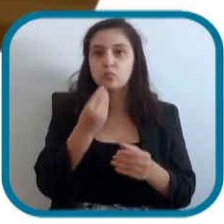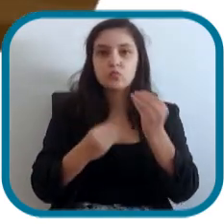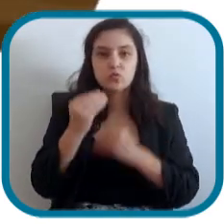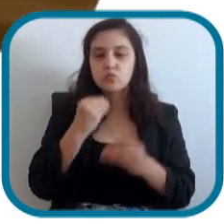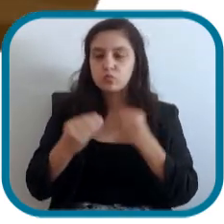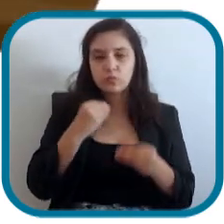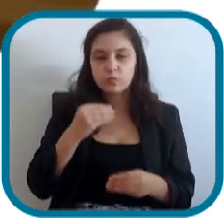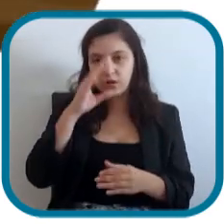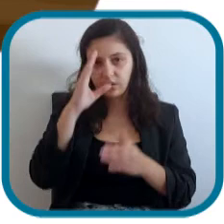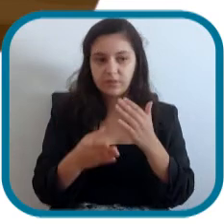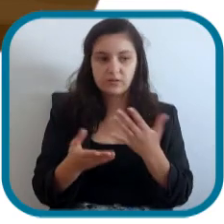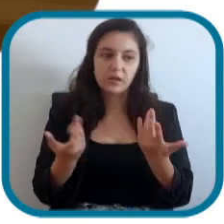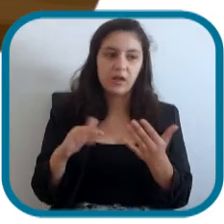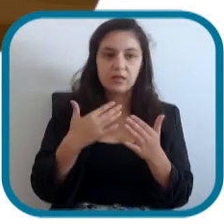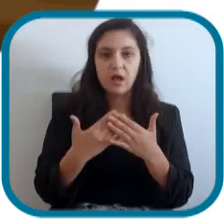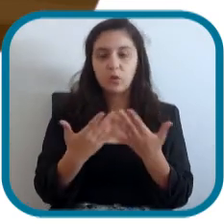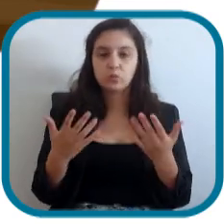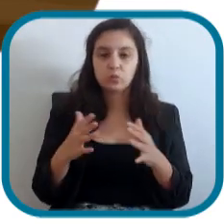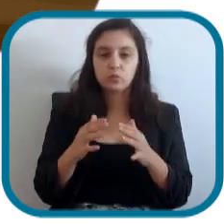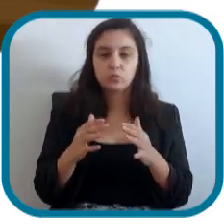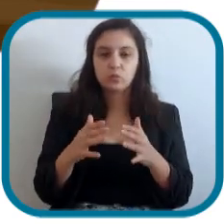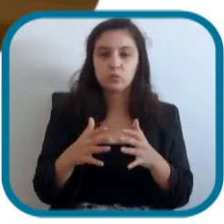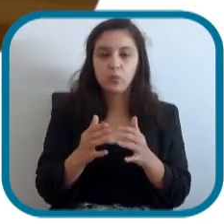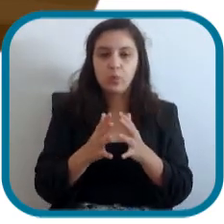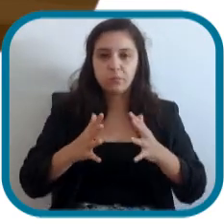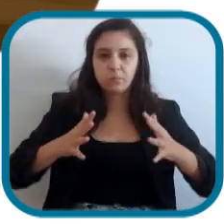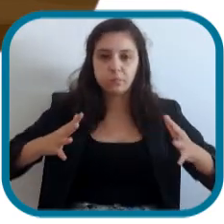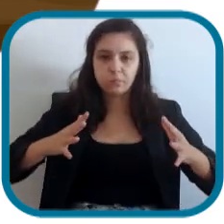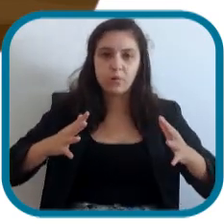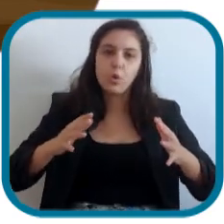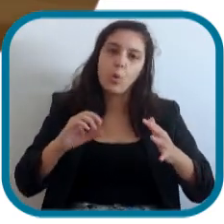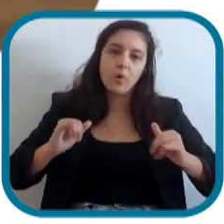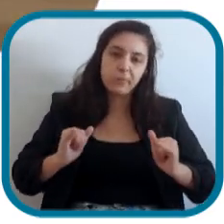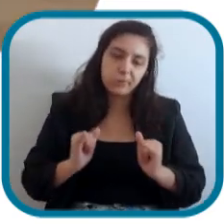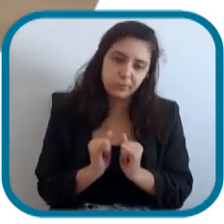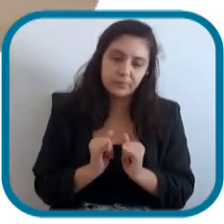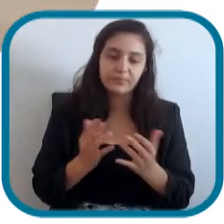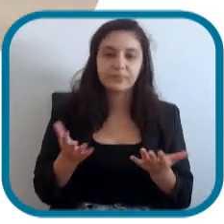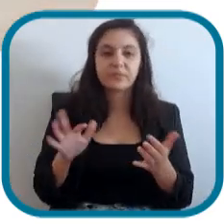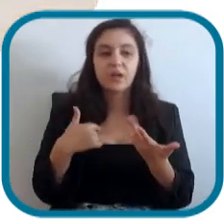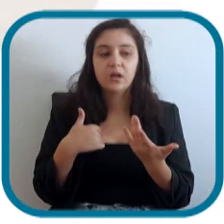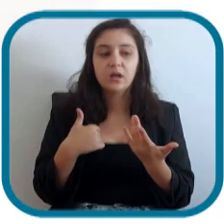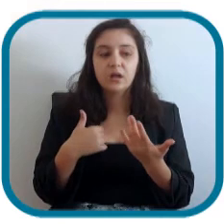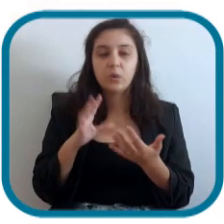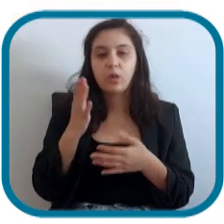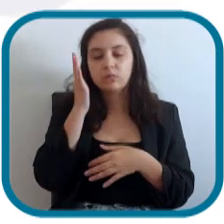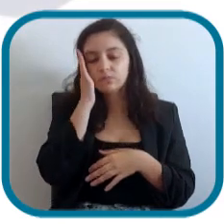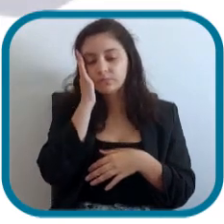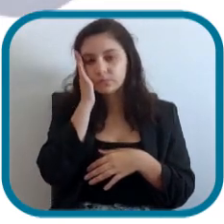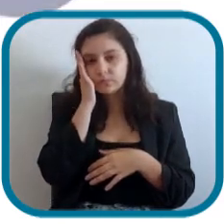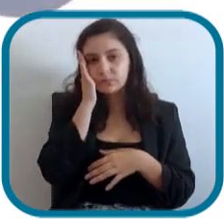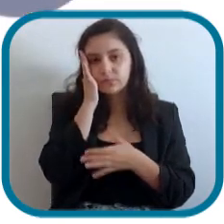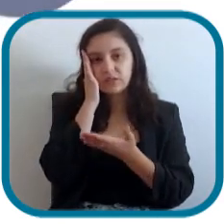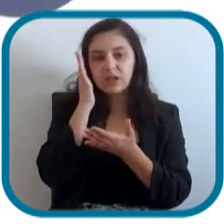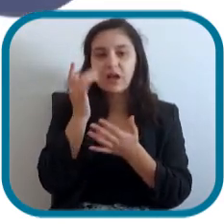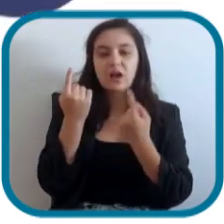vezes aumenta subitamente. É por isso que o peso tem tendência a aumentar ou diminuir nos casos de depressão. Ao